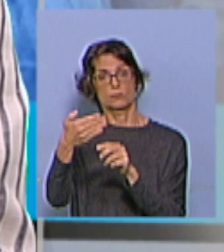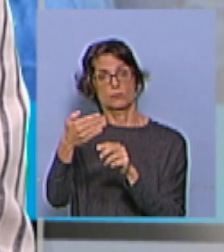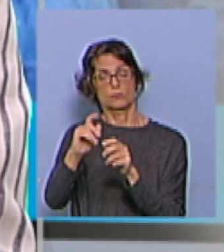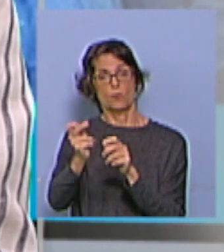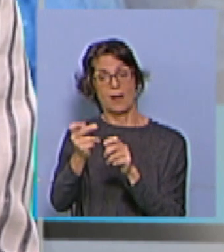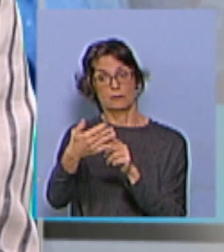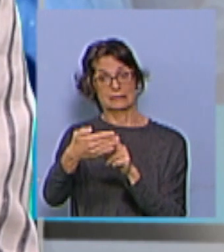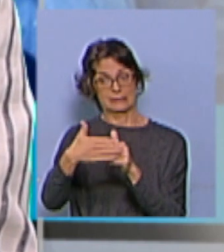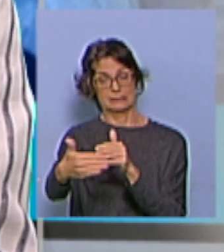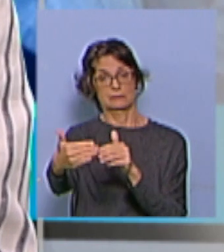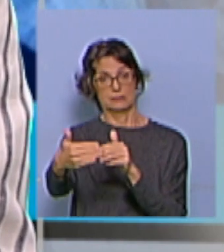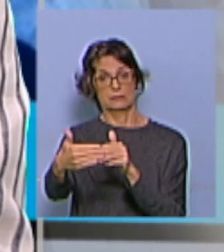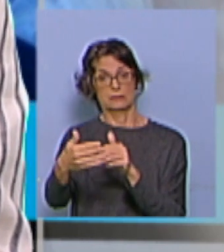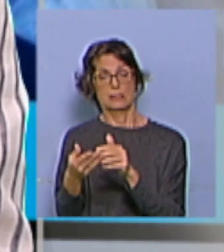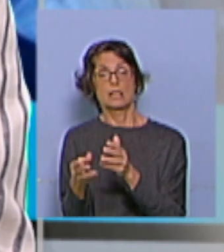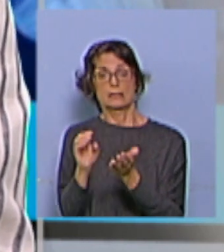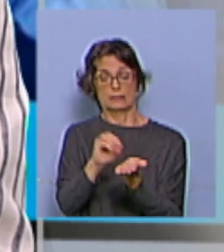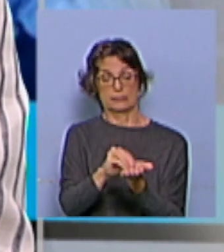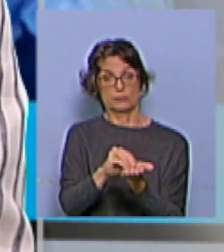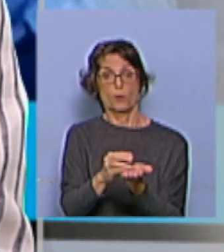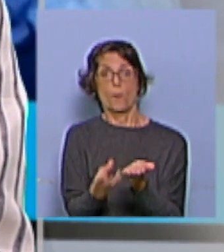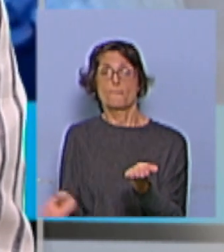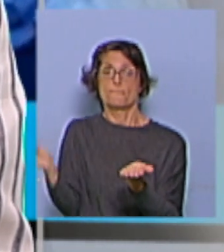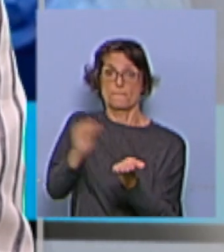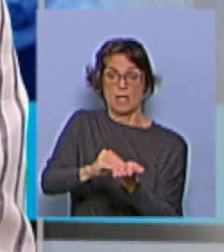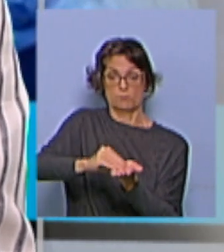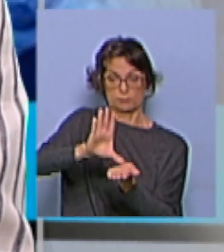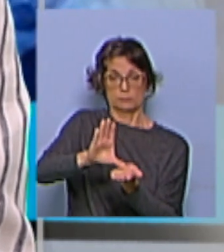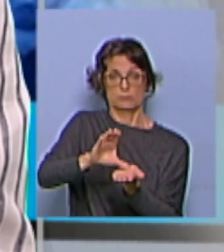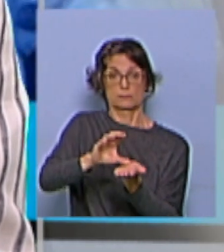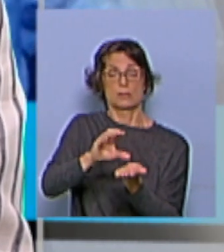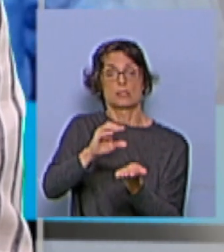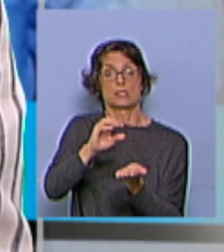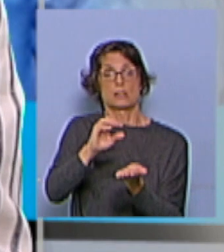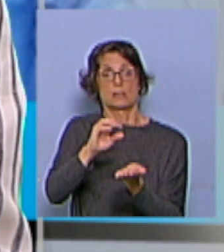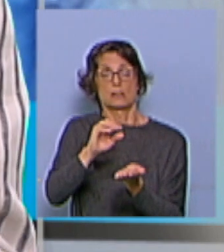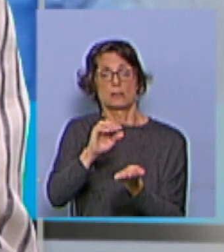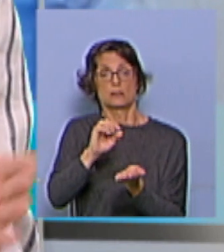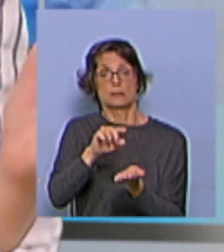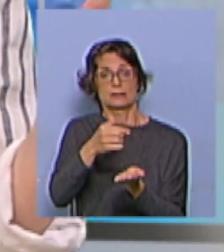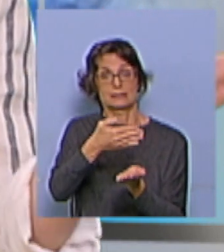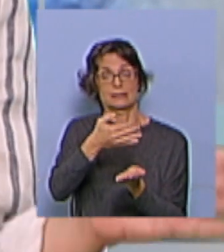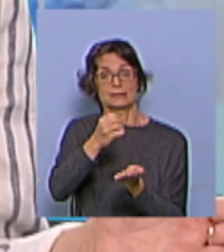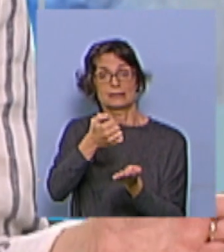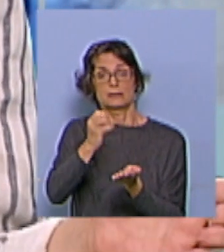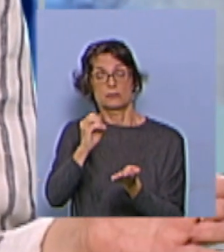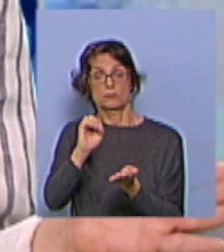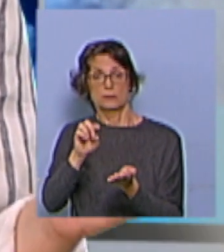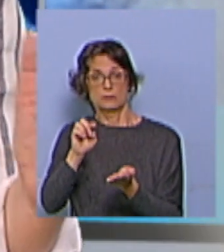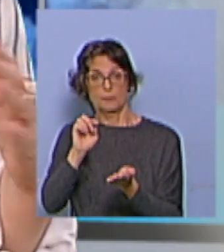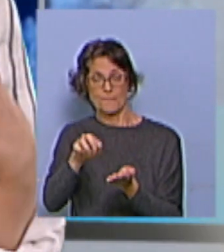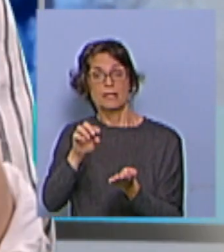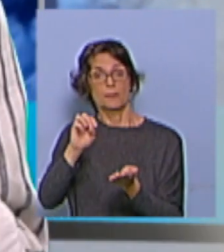mais 750 mil milhões, é muito, muito dinheiro, uma parte em